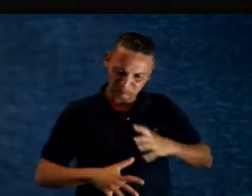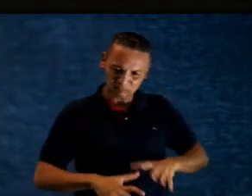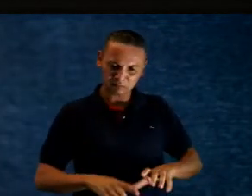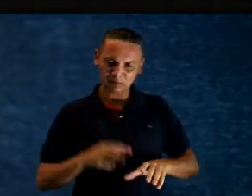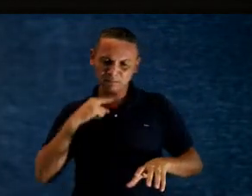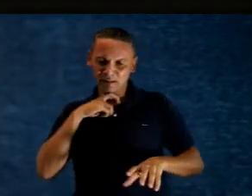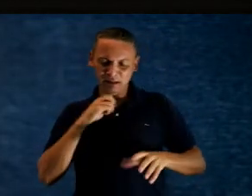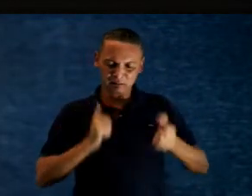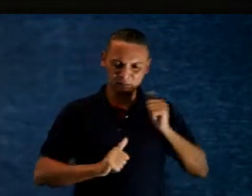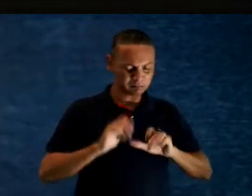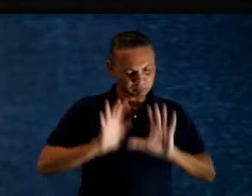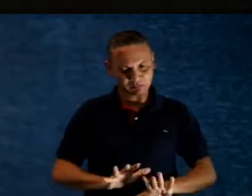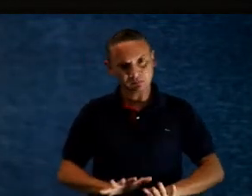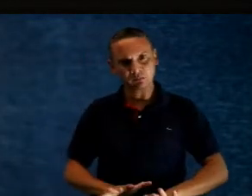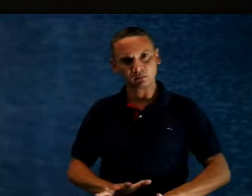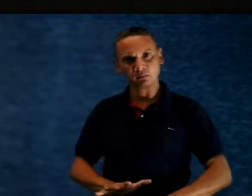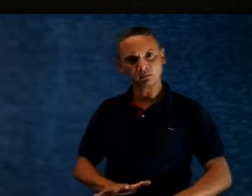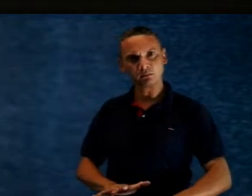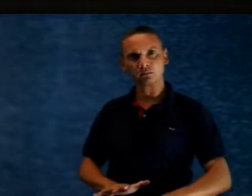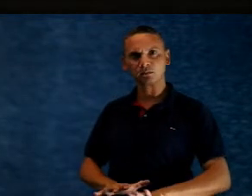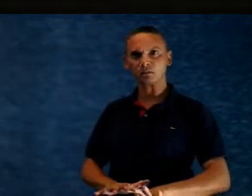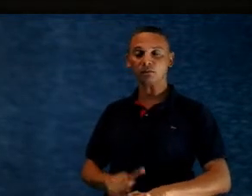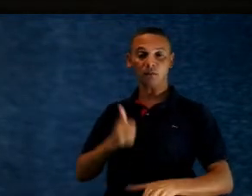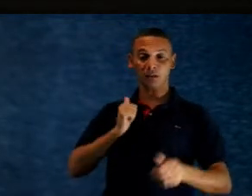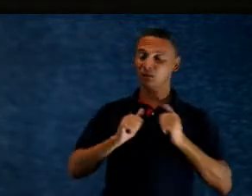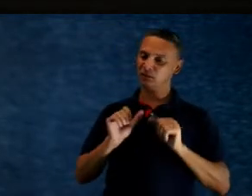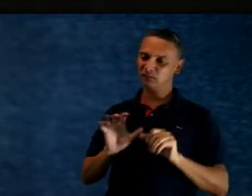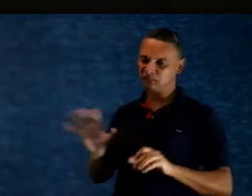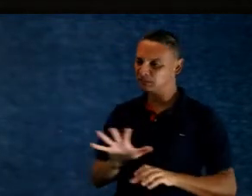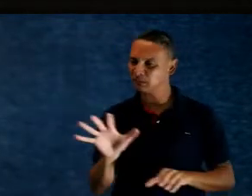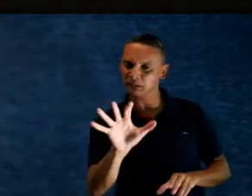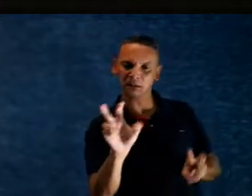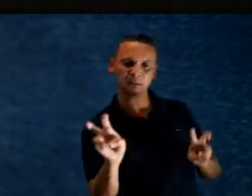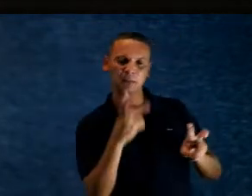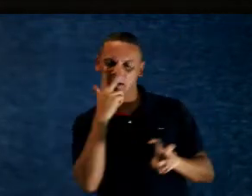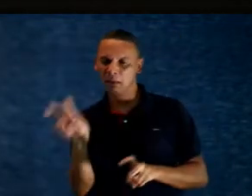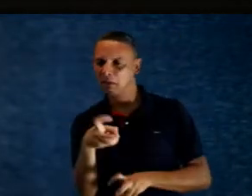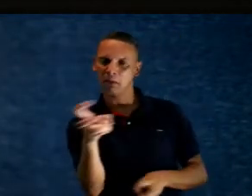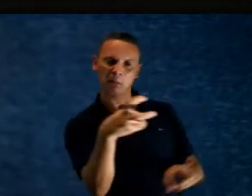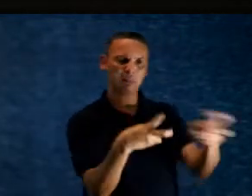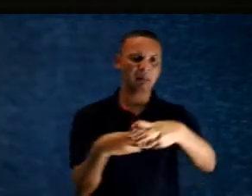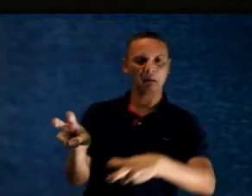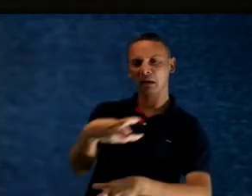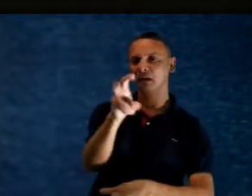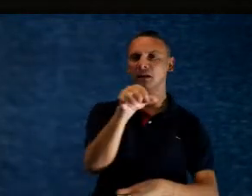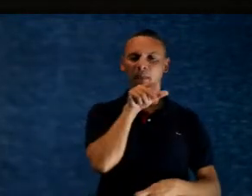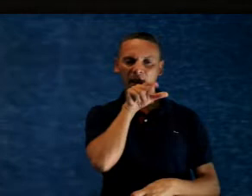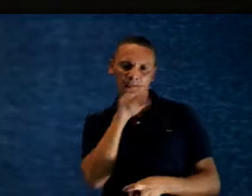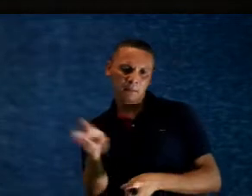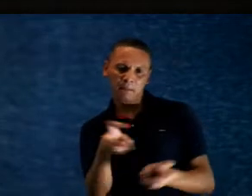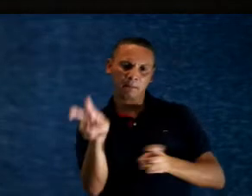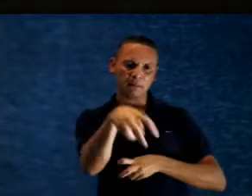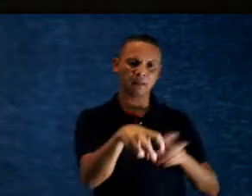meus dentes enrijecidos, em meu corpo úmido, nos cabelos embaraçados, na testa que arde. Estou fixa na